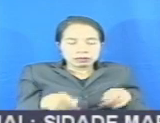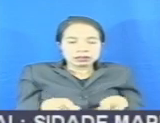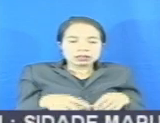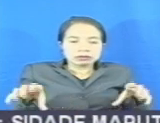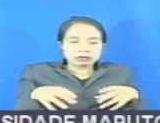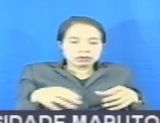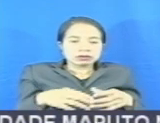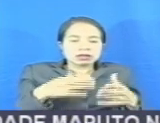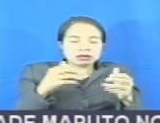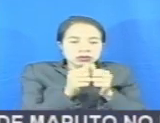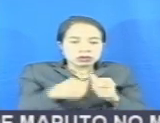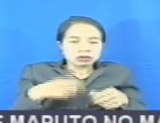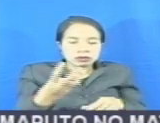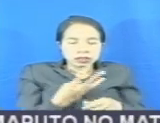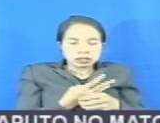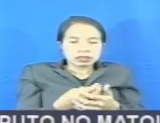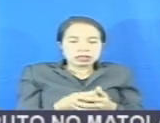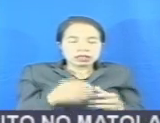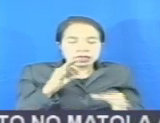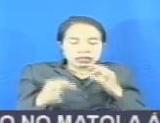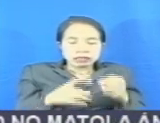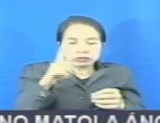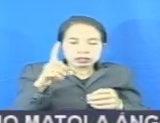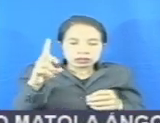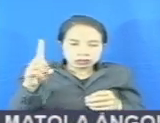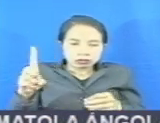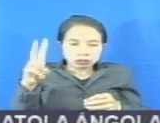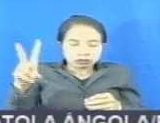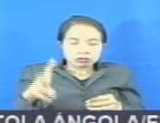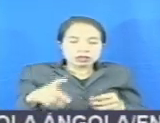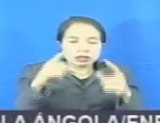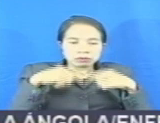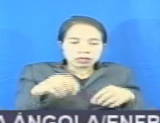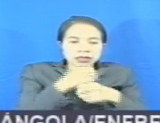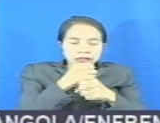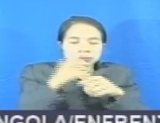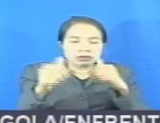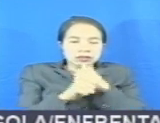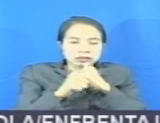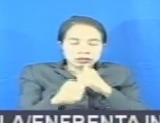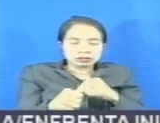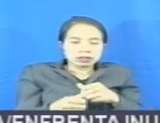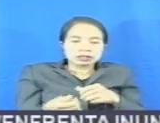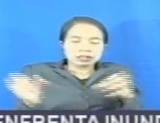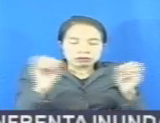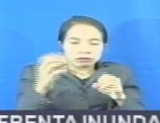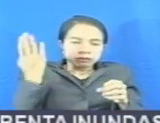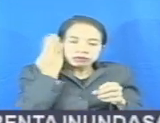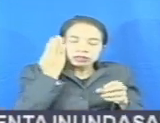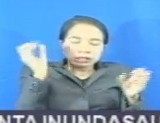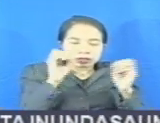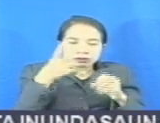dia koita mesmo que ida rua da rua ita tumba halo asan sira be sira hal fiz han salah re ne ita